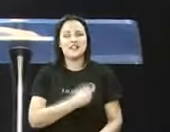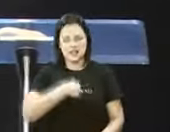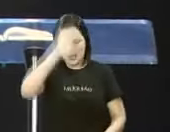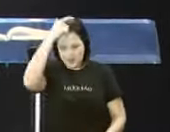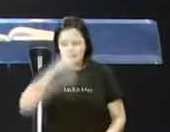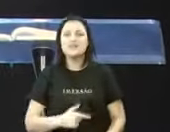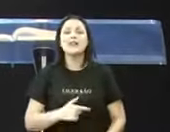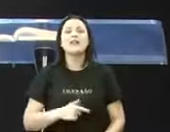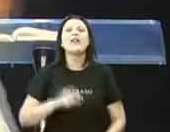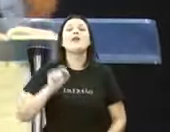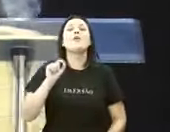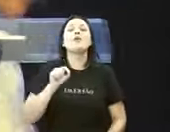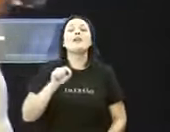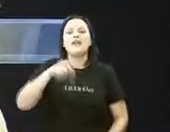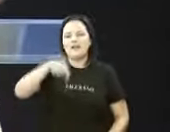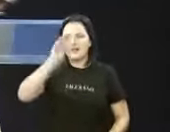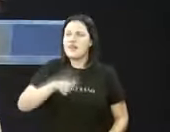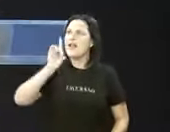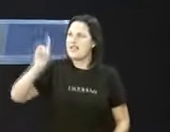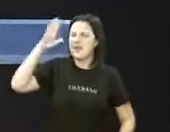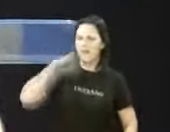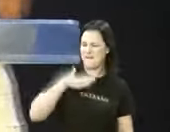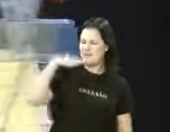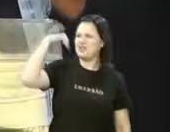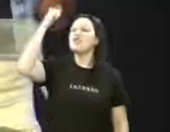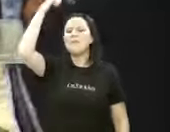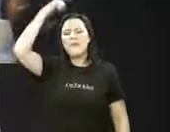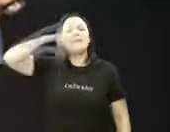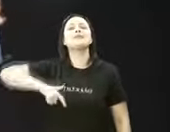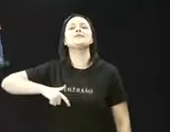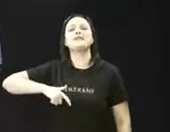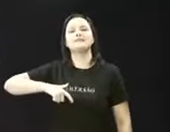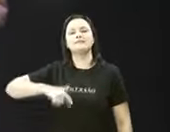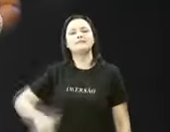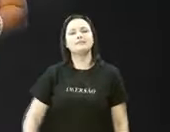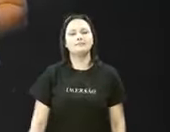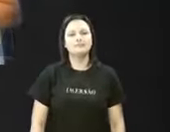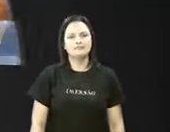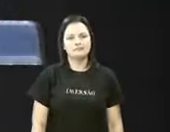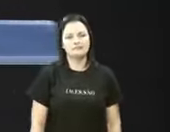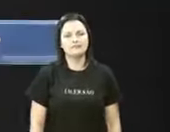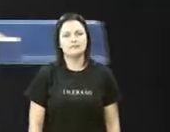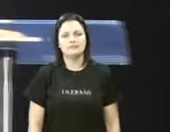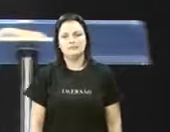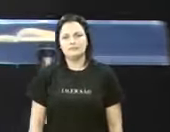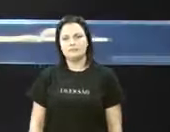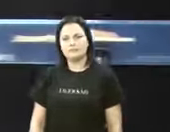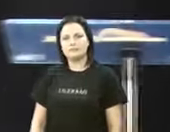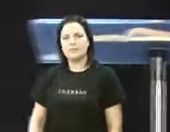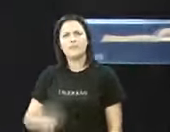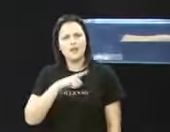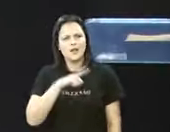não, aceitando os outros ou não, ser quem Deus nos chamou para ser é um presente. O que tem é